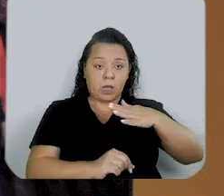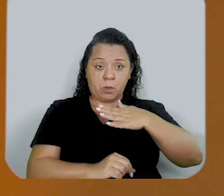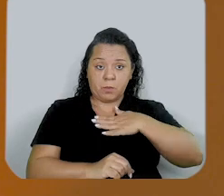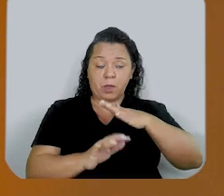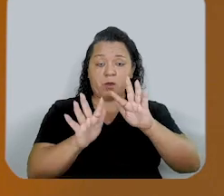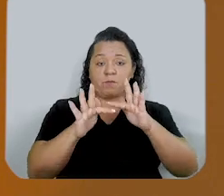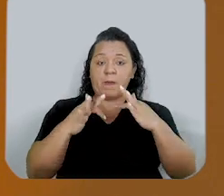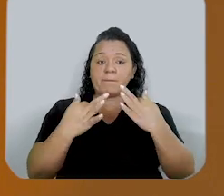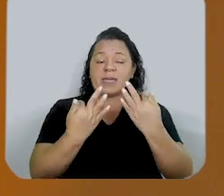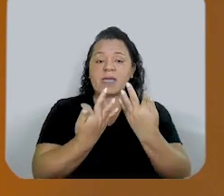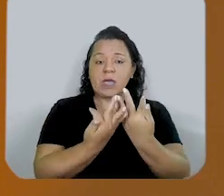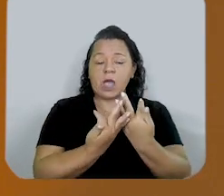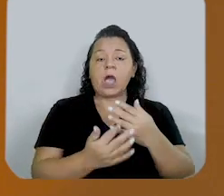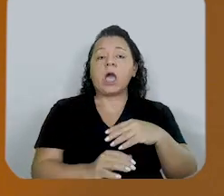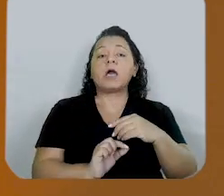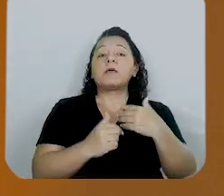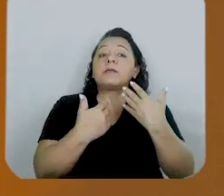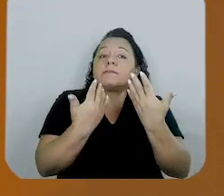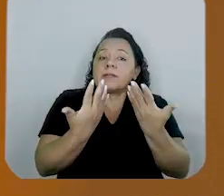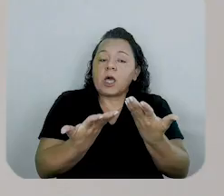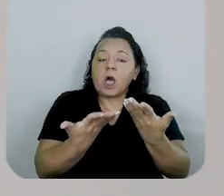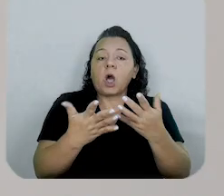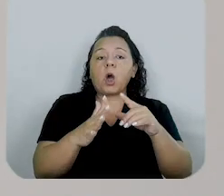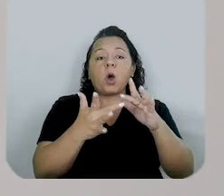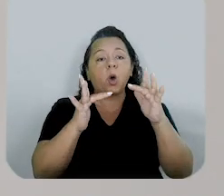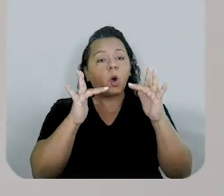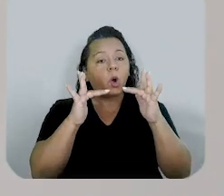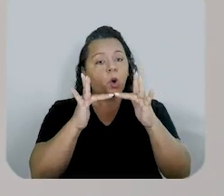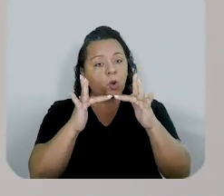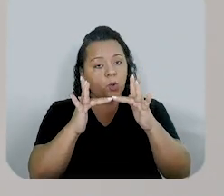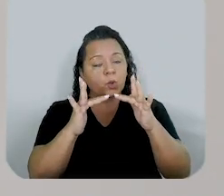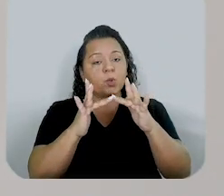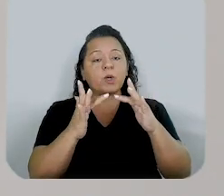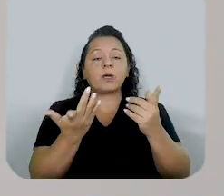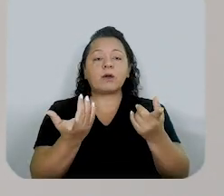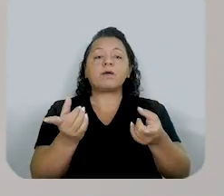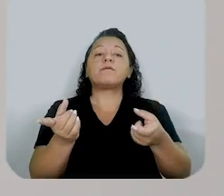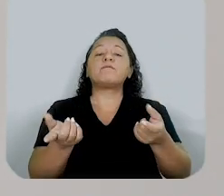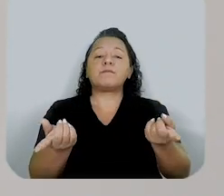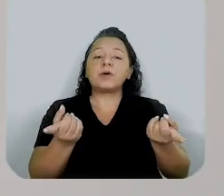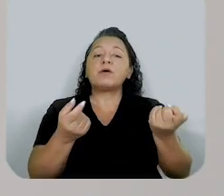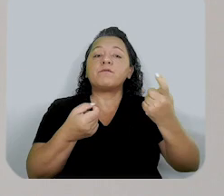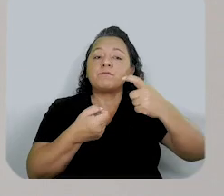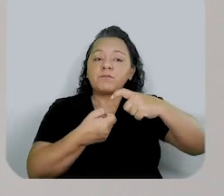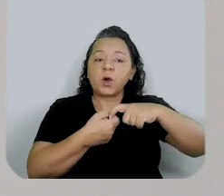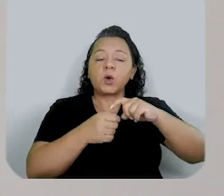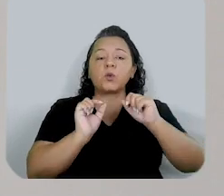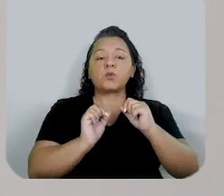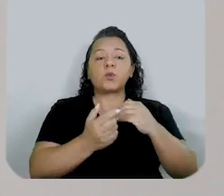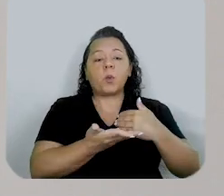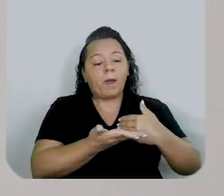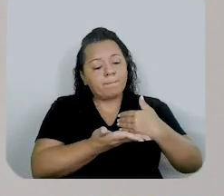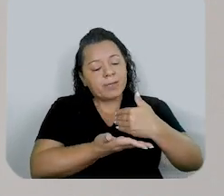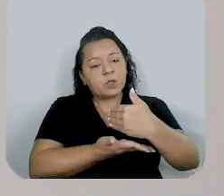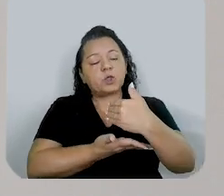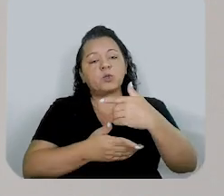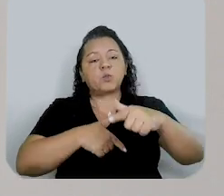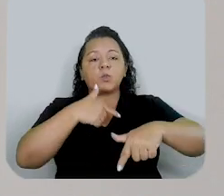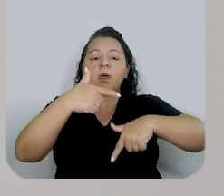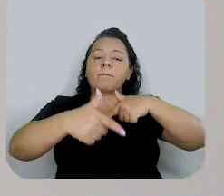familiares. Então, o contato retomou a partir do trabalho com